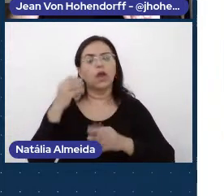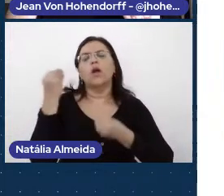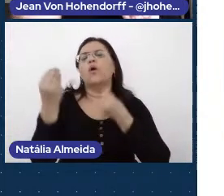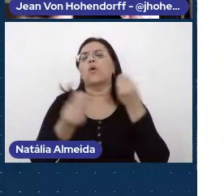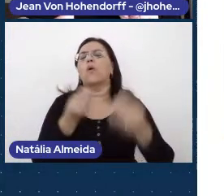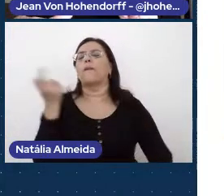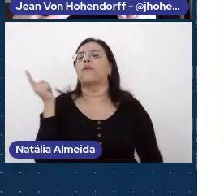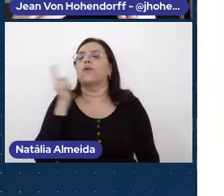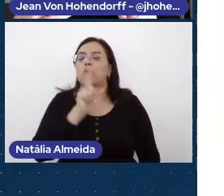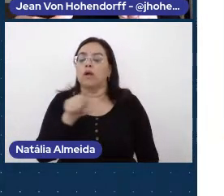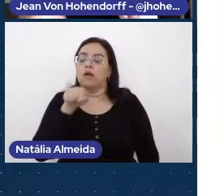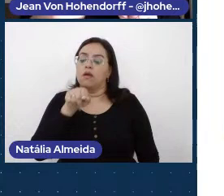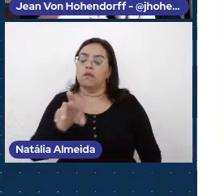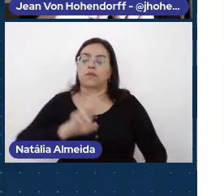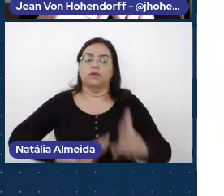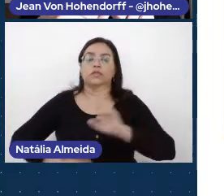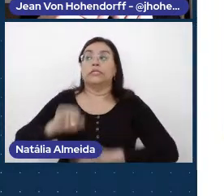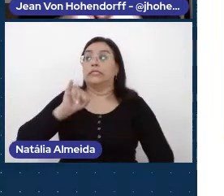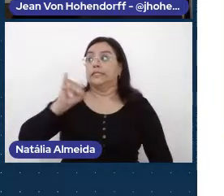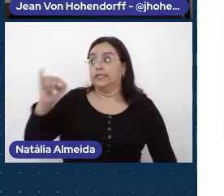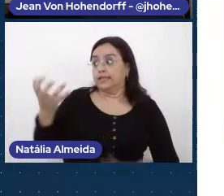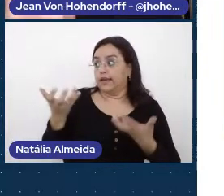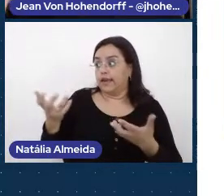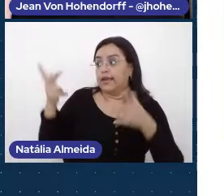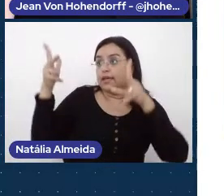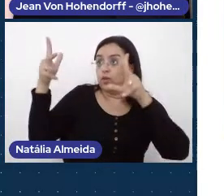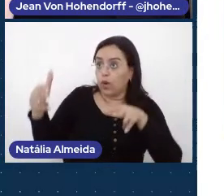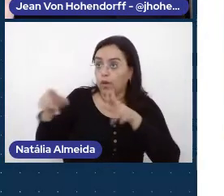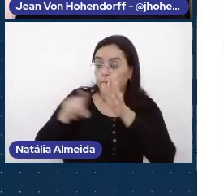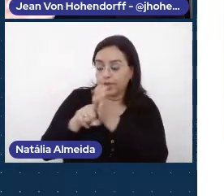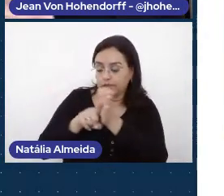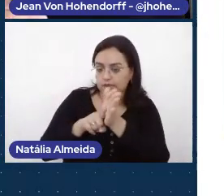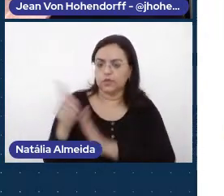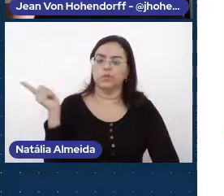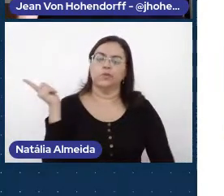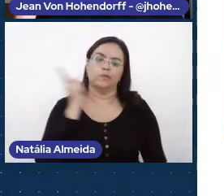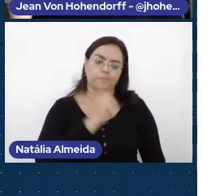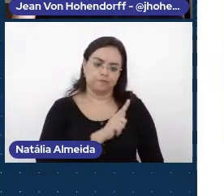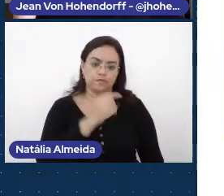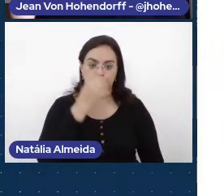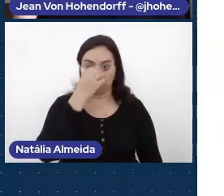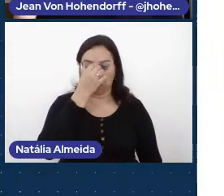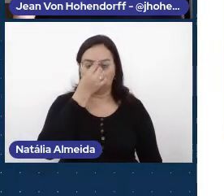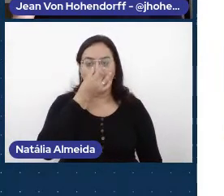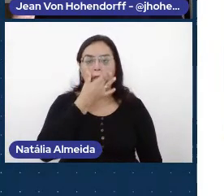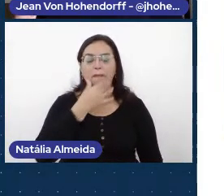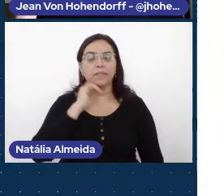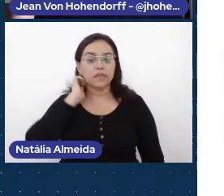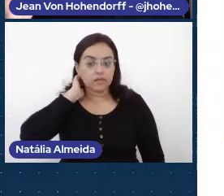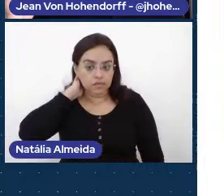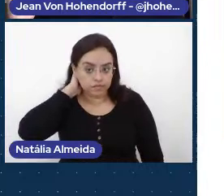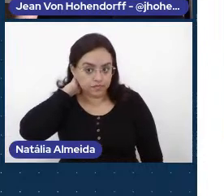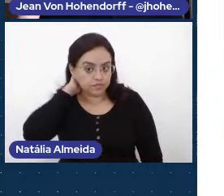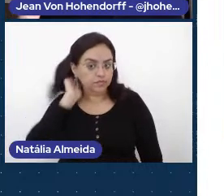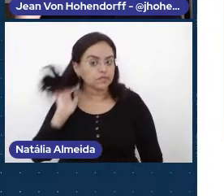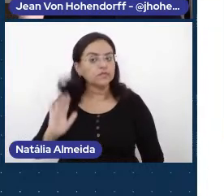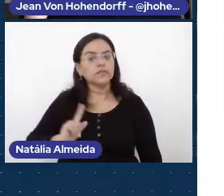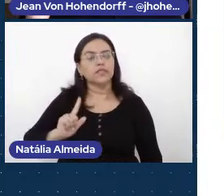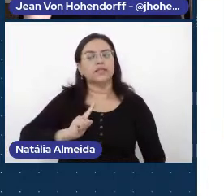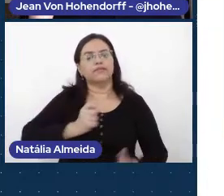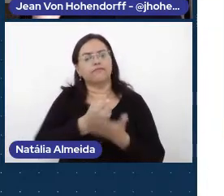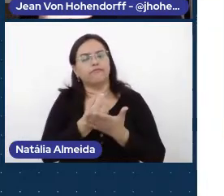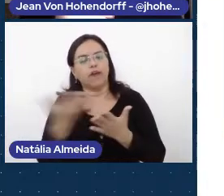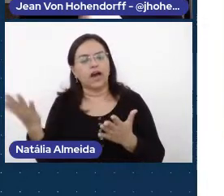resultado, para que, se alguém quiser fazer a mesma pesquisa, ela consiga. Então, tem aqui, pessoal, muitos dados,